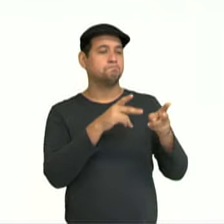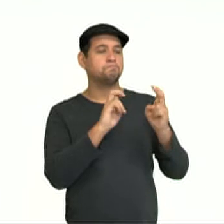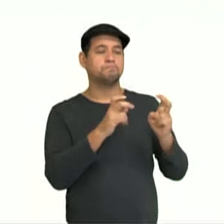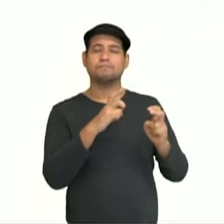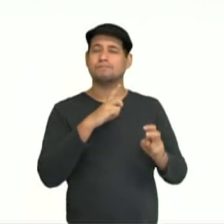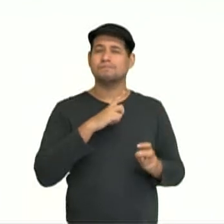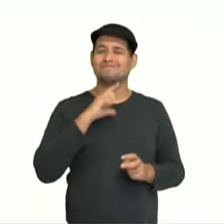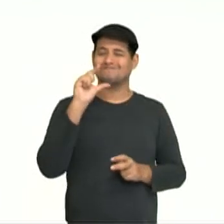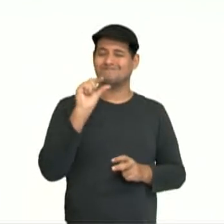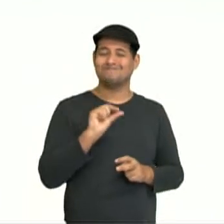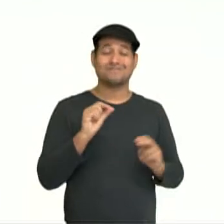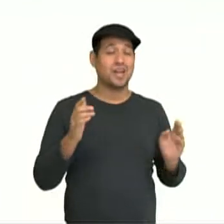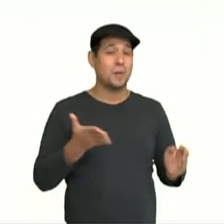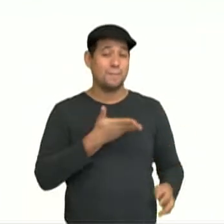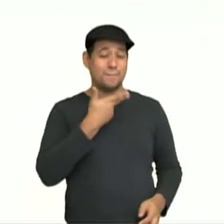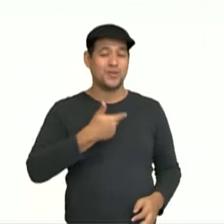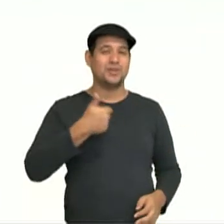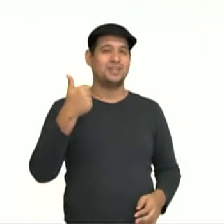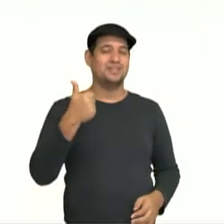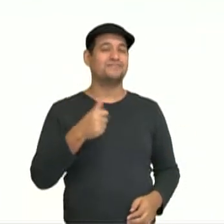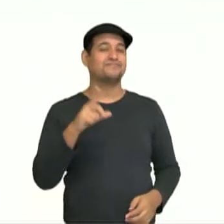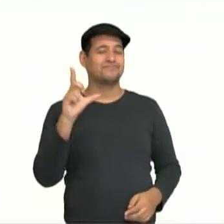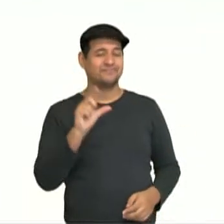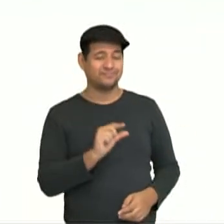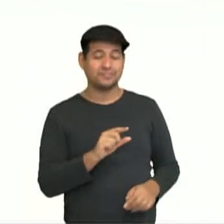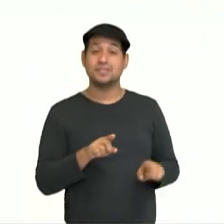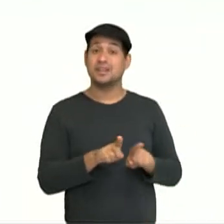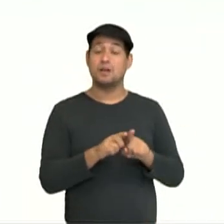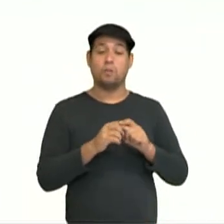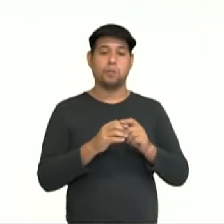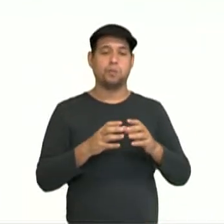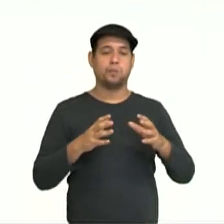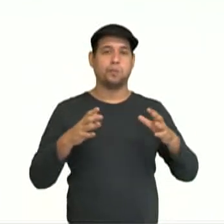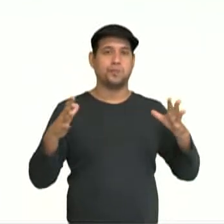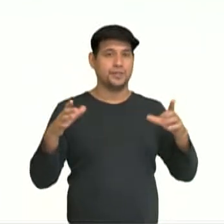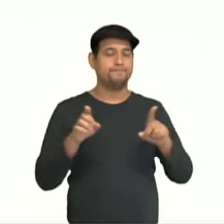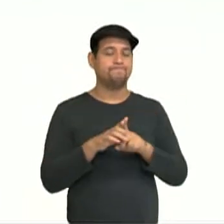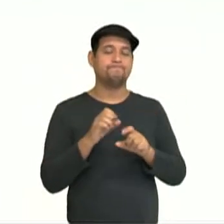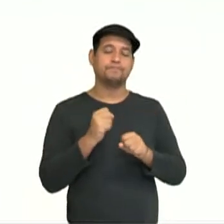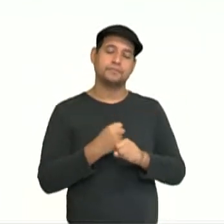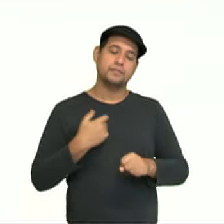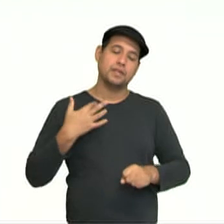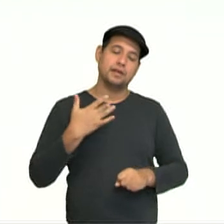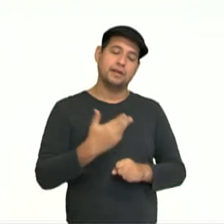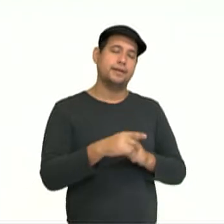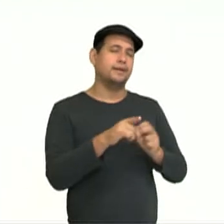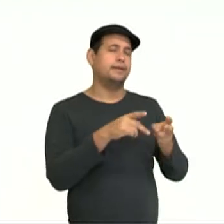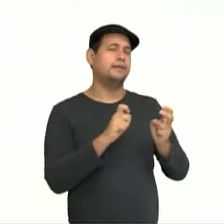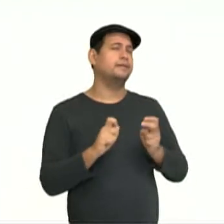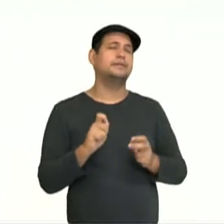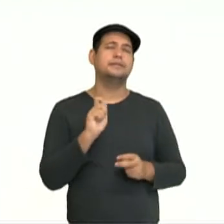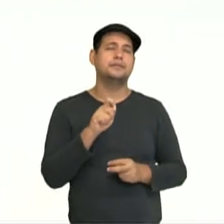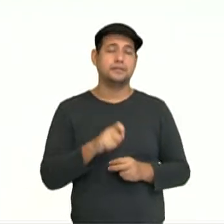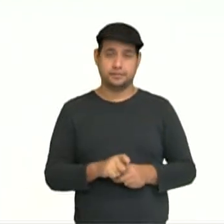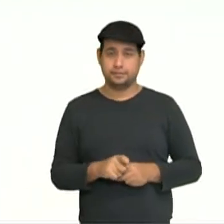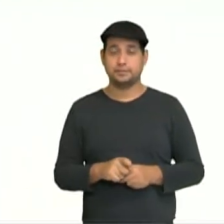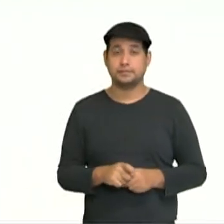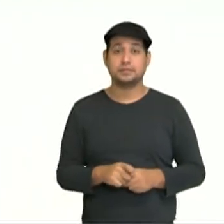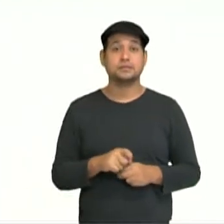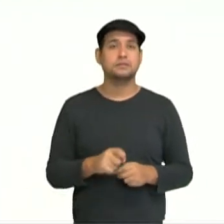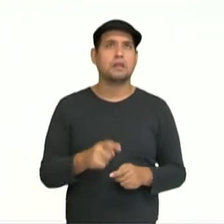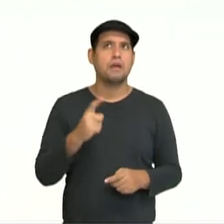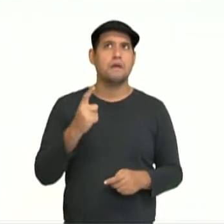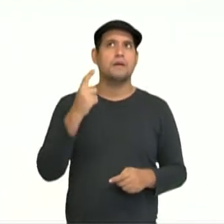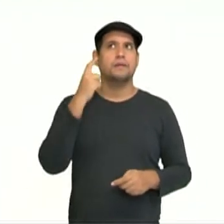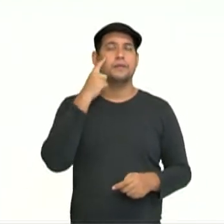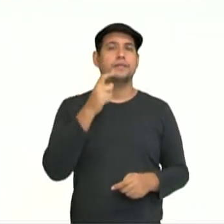pouca melhoria e pouca diminuição e até aumento no decorrer do tempo. Observe que, logicamente, isso